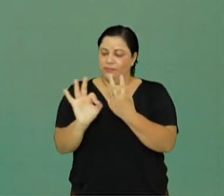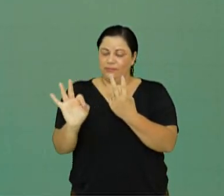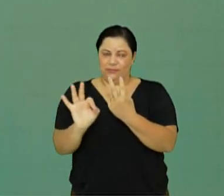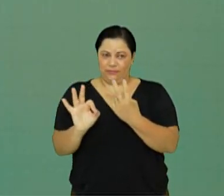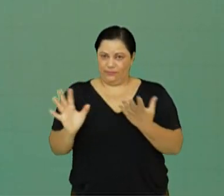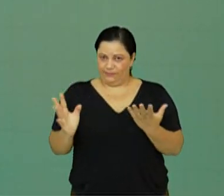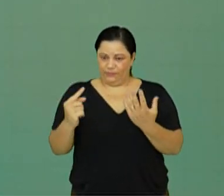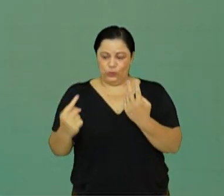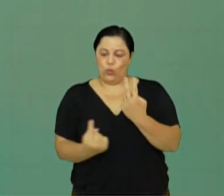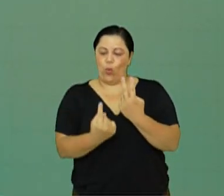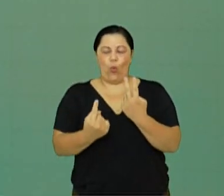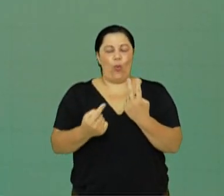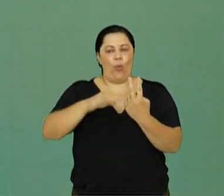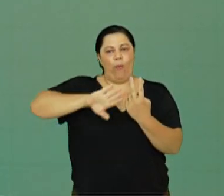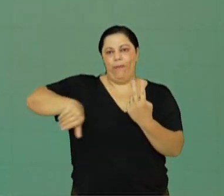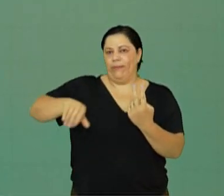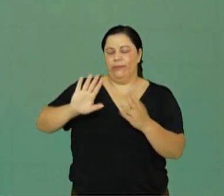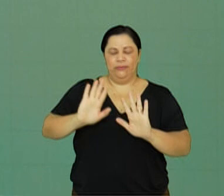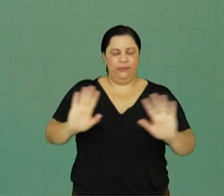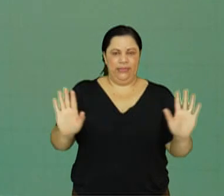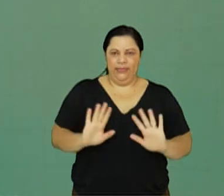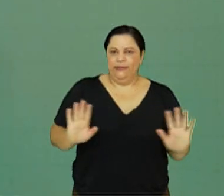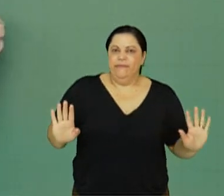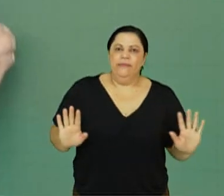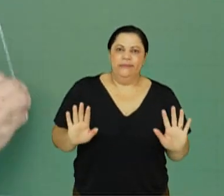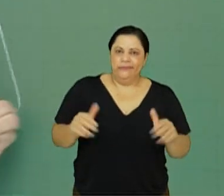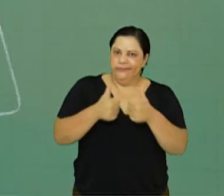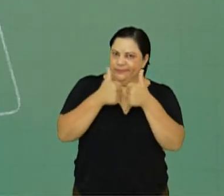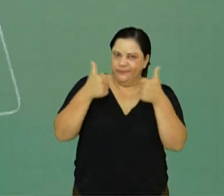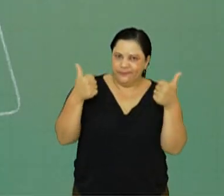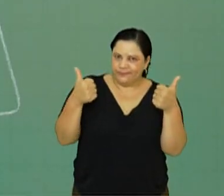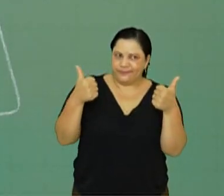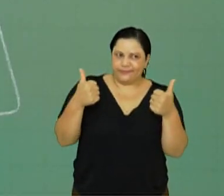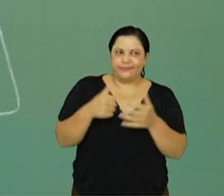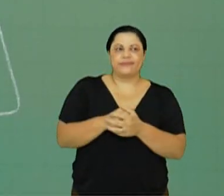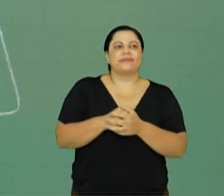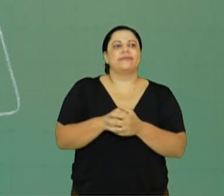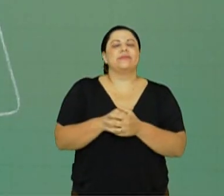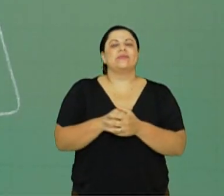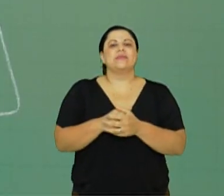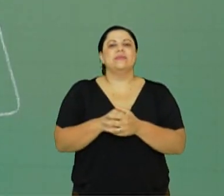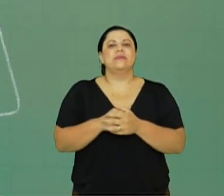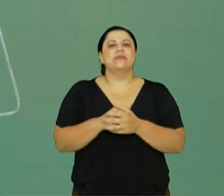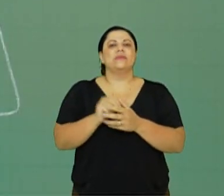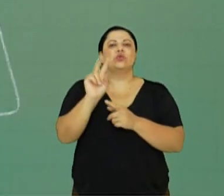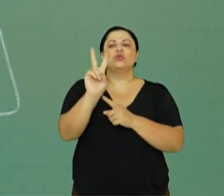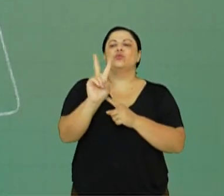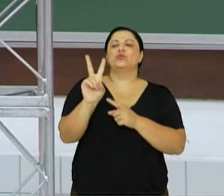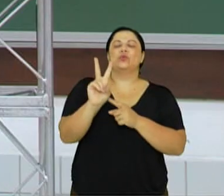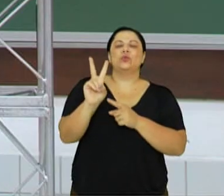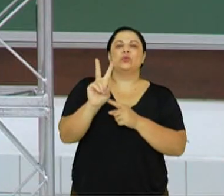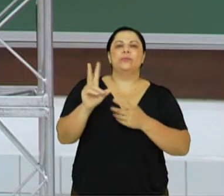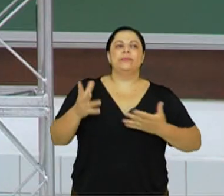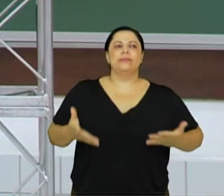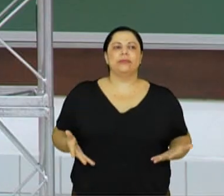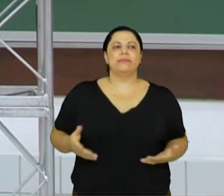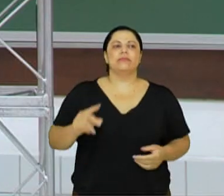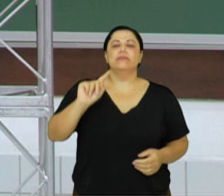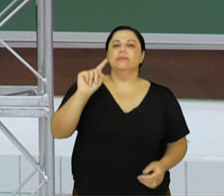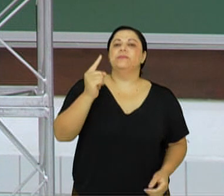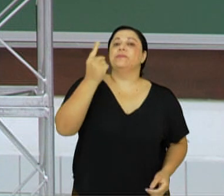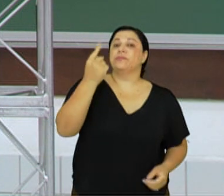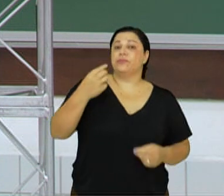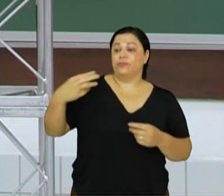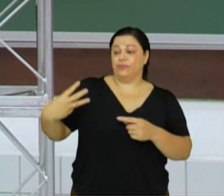não preciso colocar. Tranquilo? Essa é a nossa área da base. O volume é o quê? É 1/3